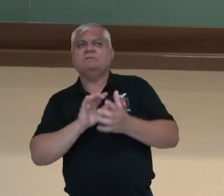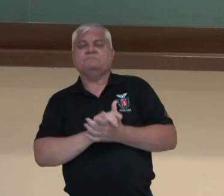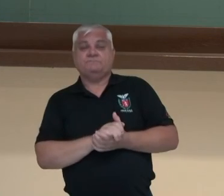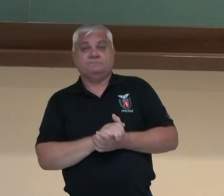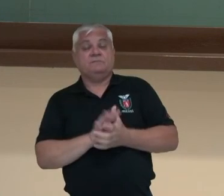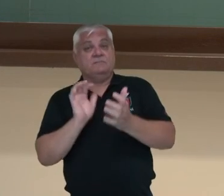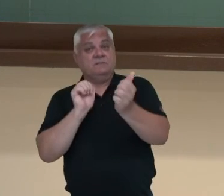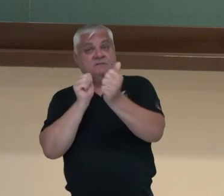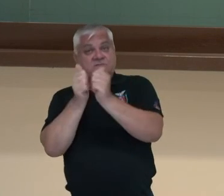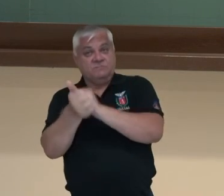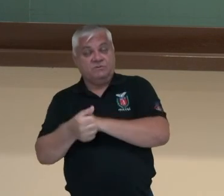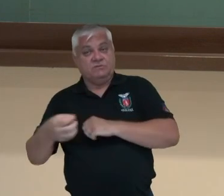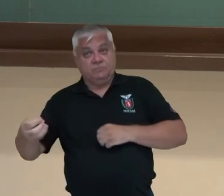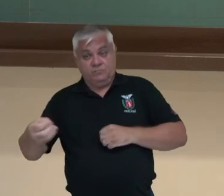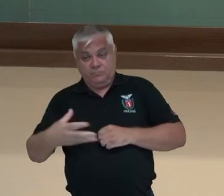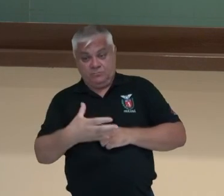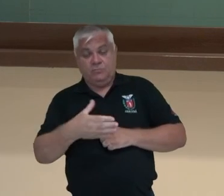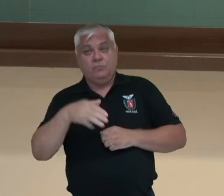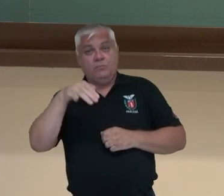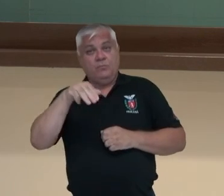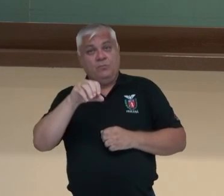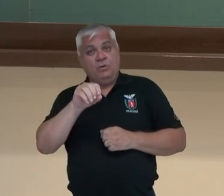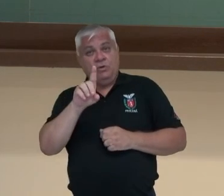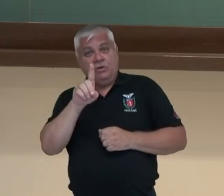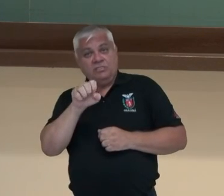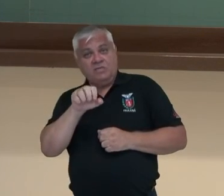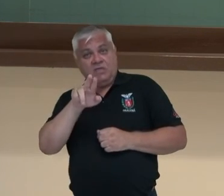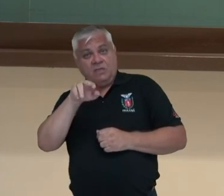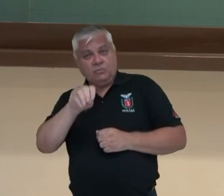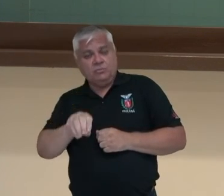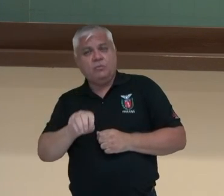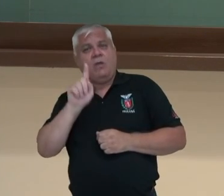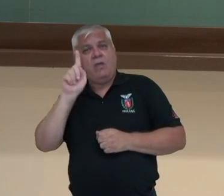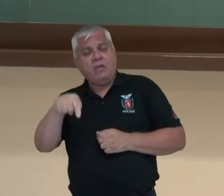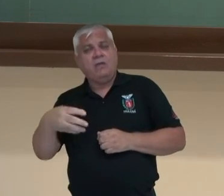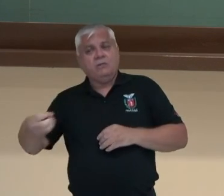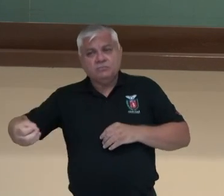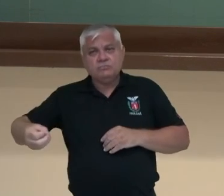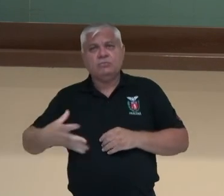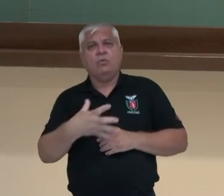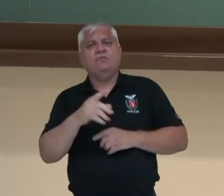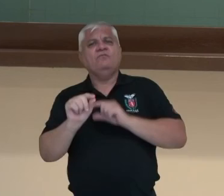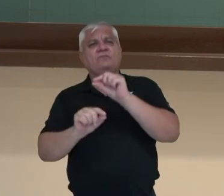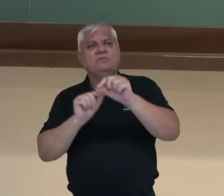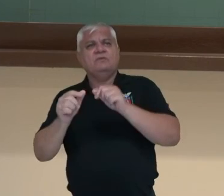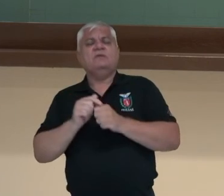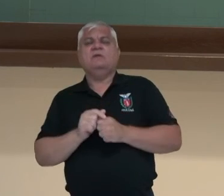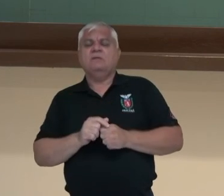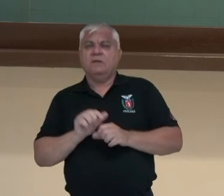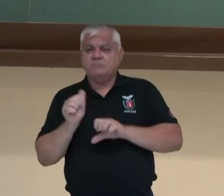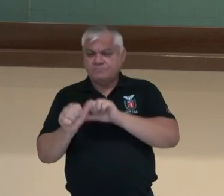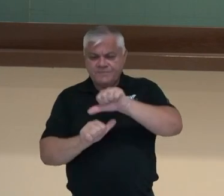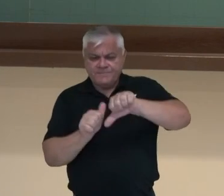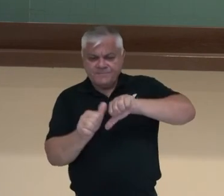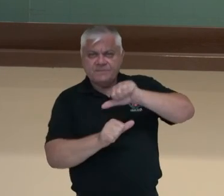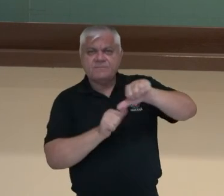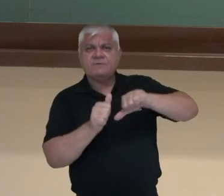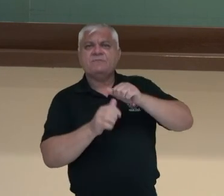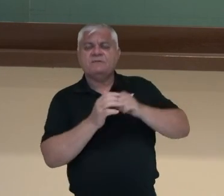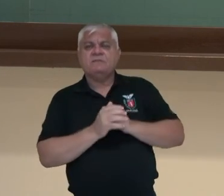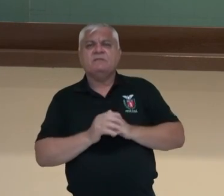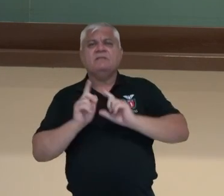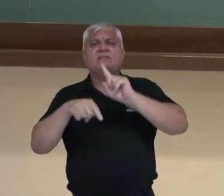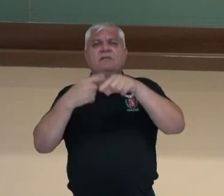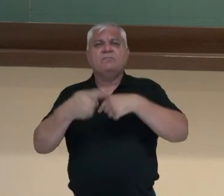foi o esporte moderno. O que é o esporte moderno? É um esporte que veio, né, ali para fazer após Guerra Fria,